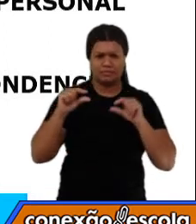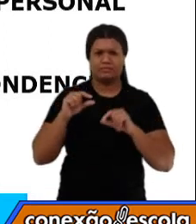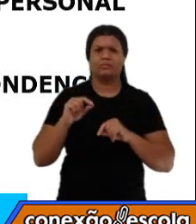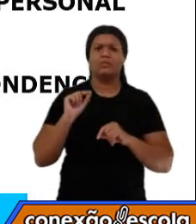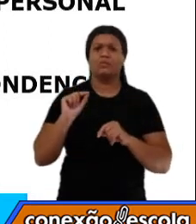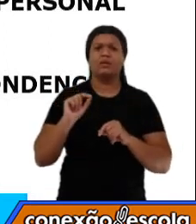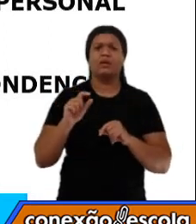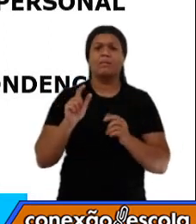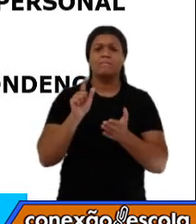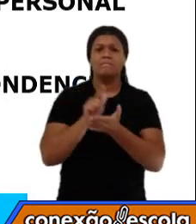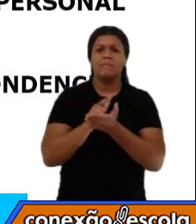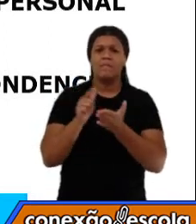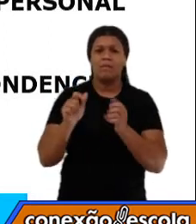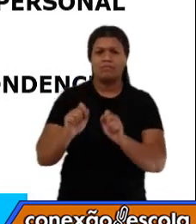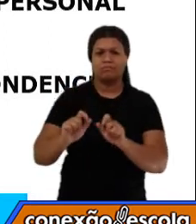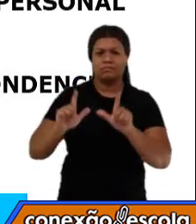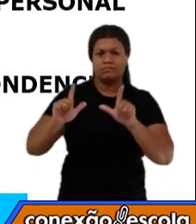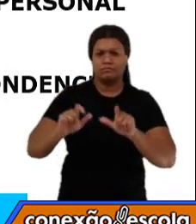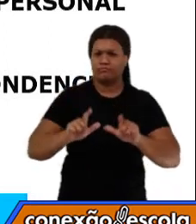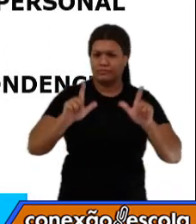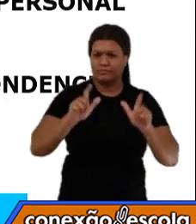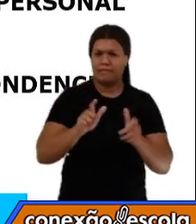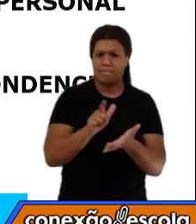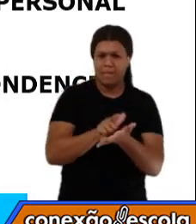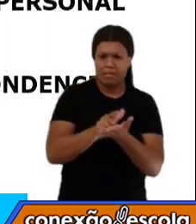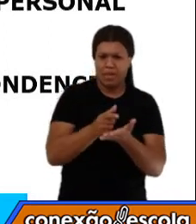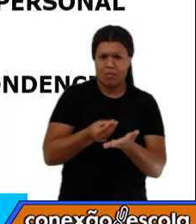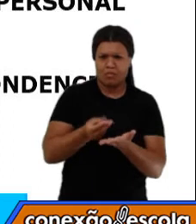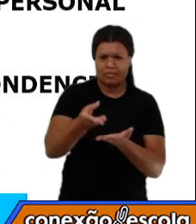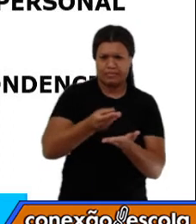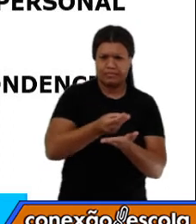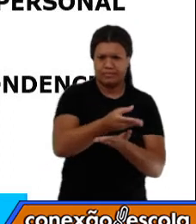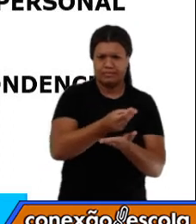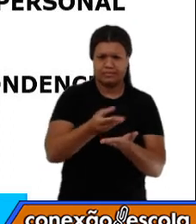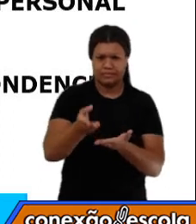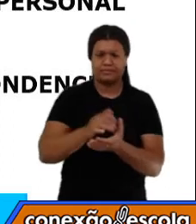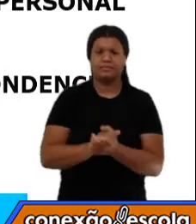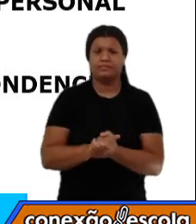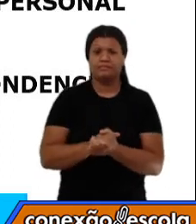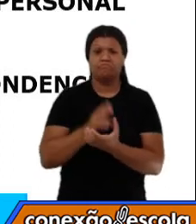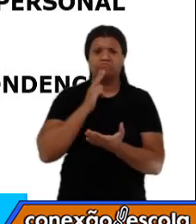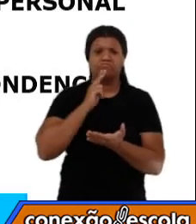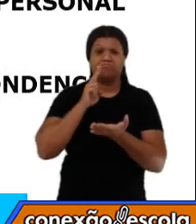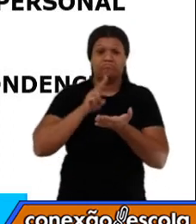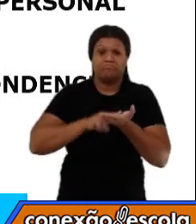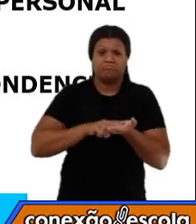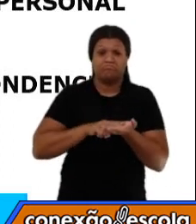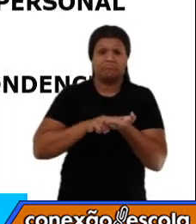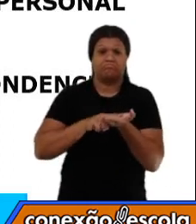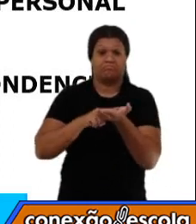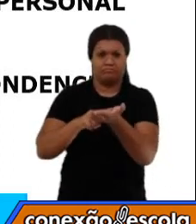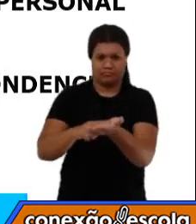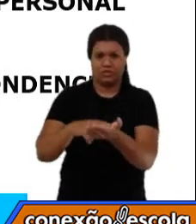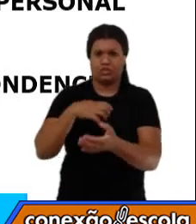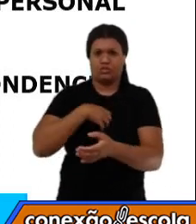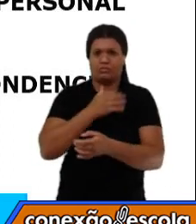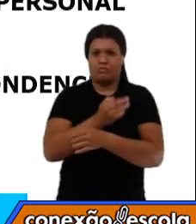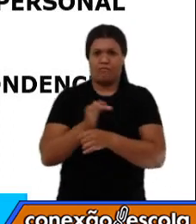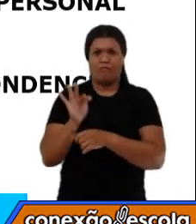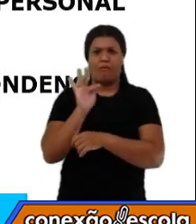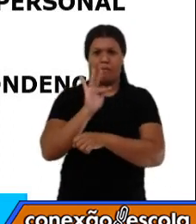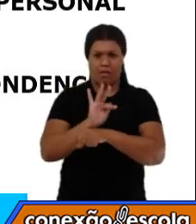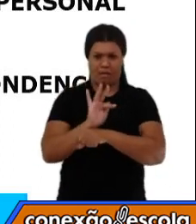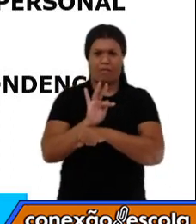são os pamphlets, os flyers. Eu tenho a correspondência pessoal formal, que é a